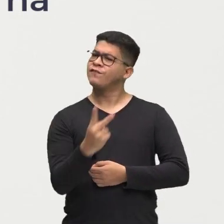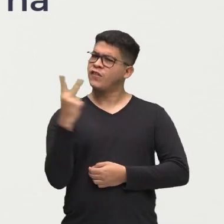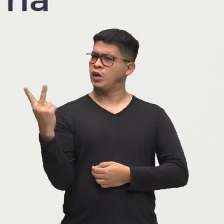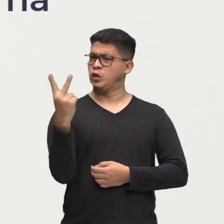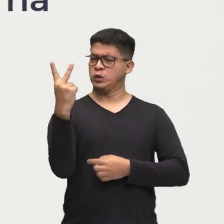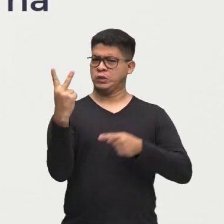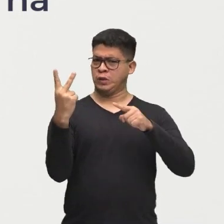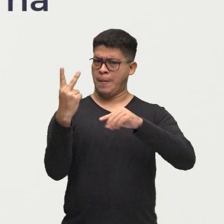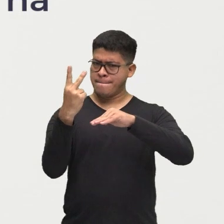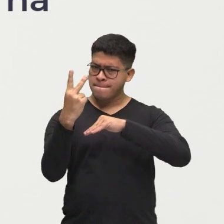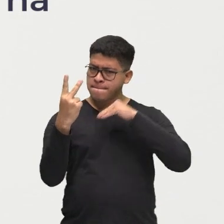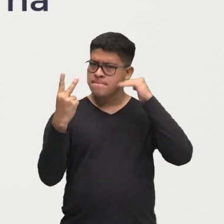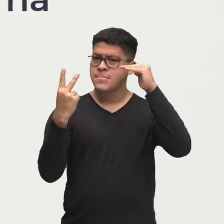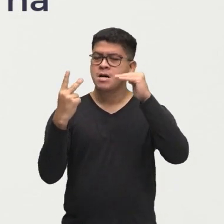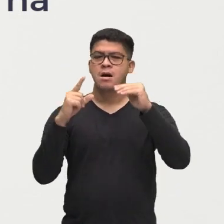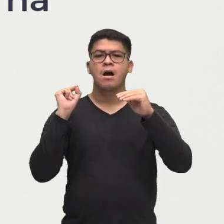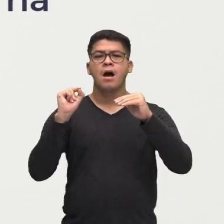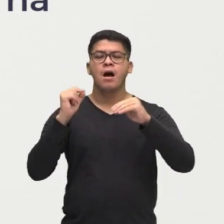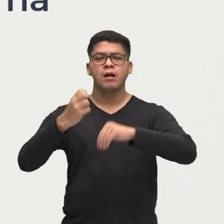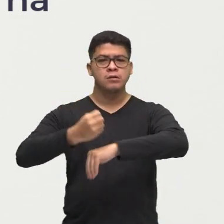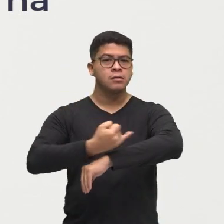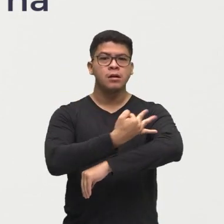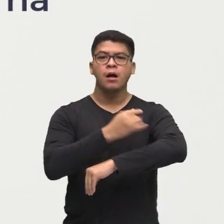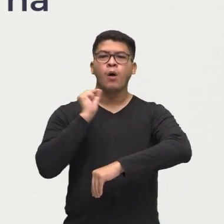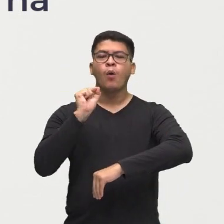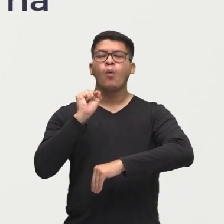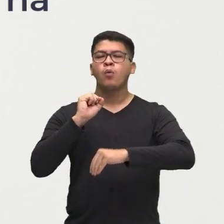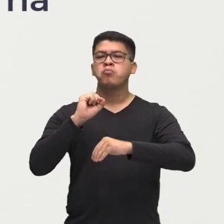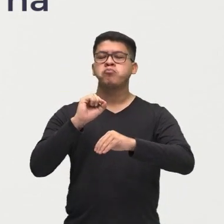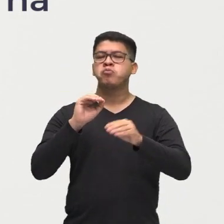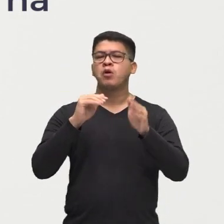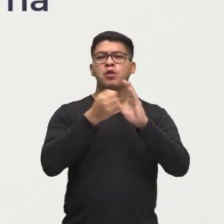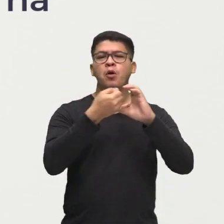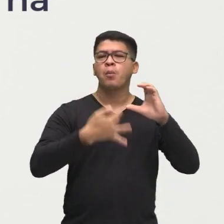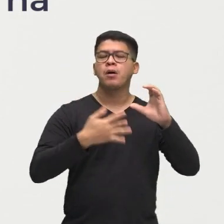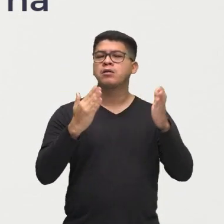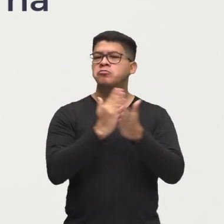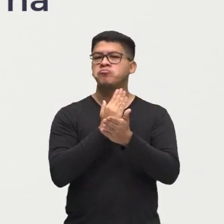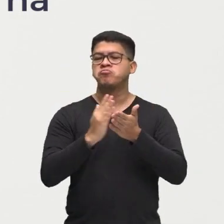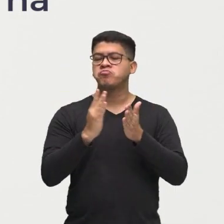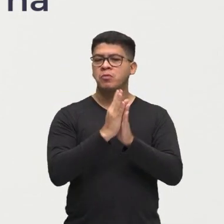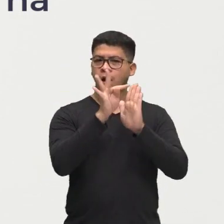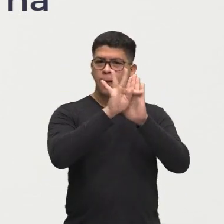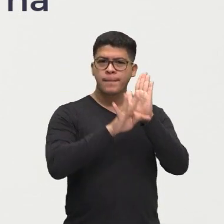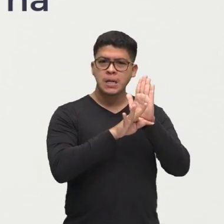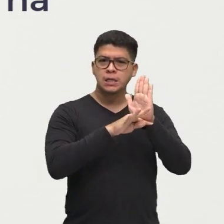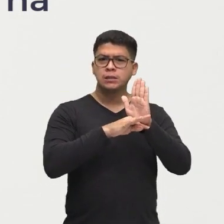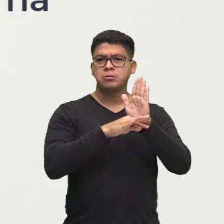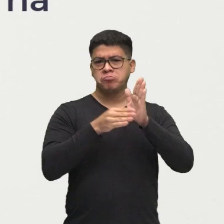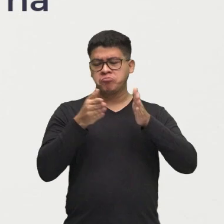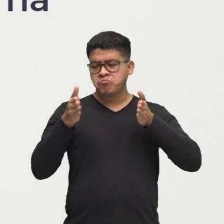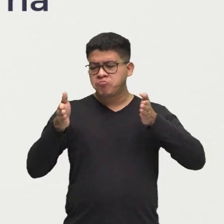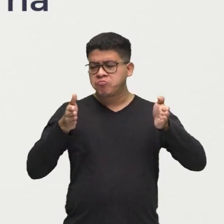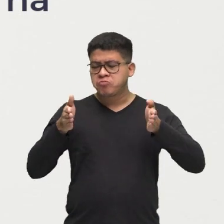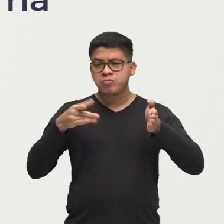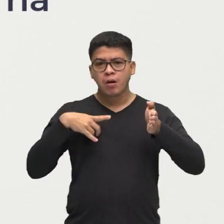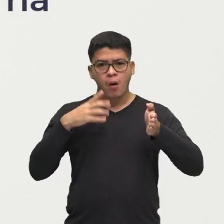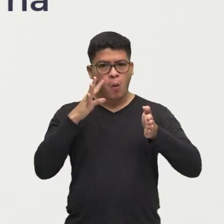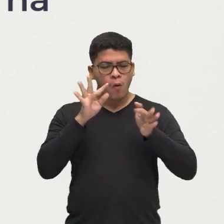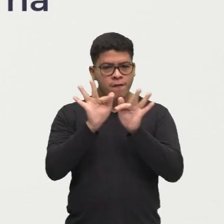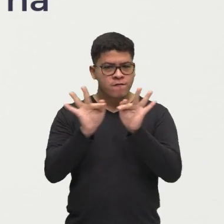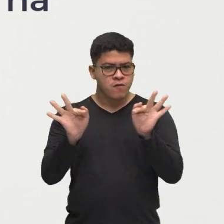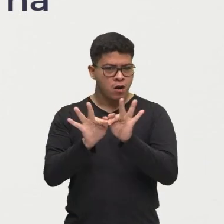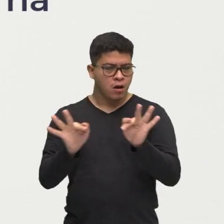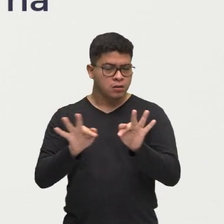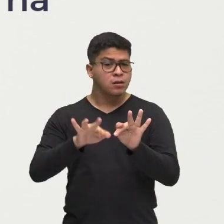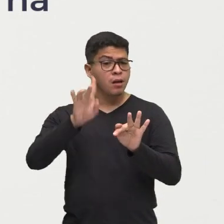do romantismo, certo? E aí no texto nós evidenciamos alguns trechos, né? A minha agonia começou há 7 meses, compreendi que estou morrendo hora